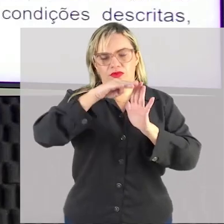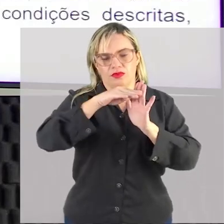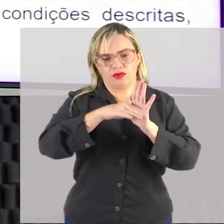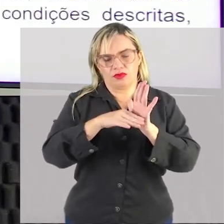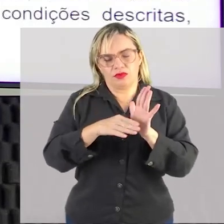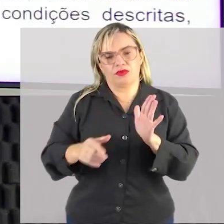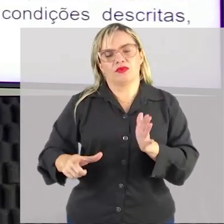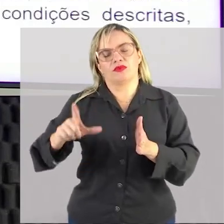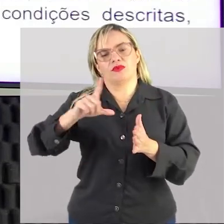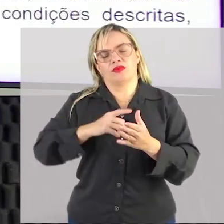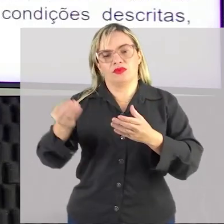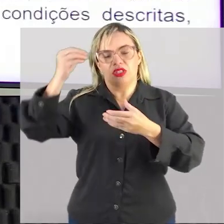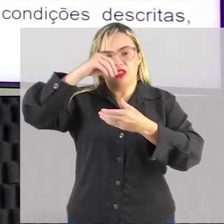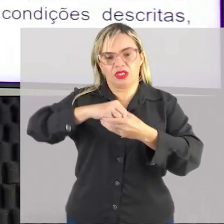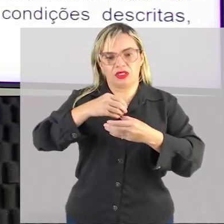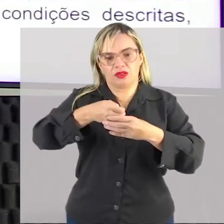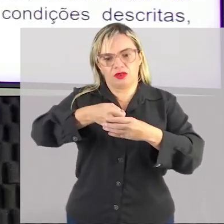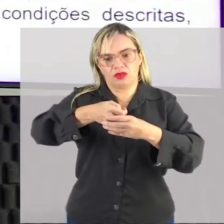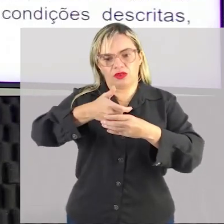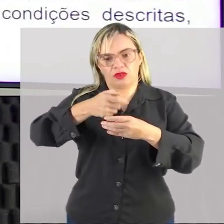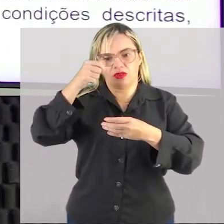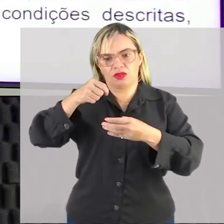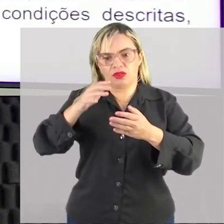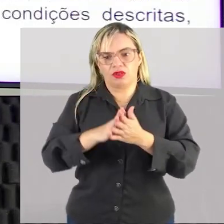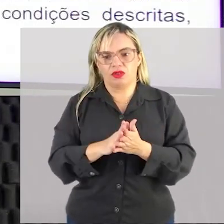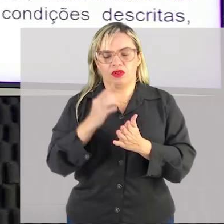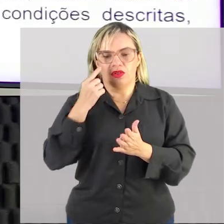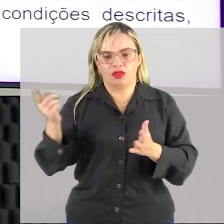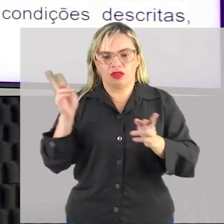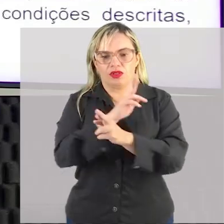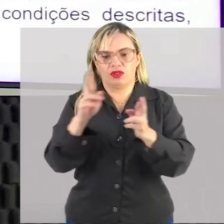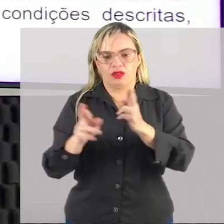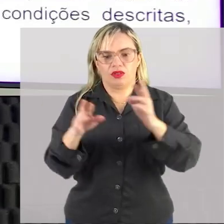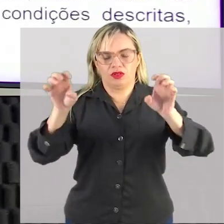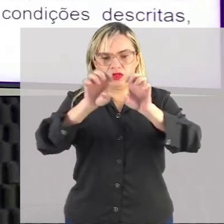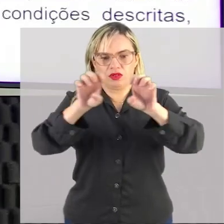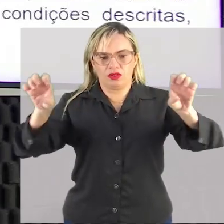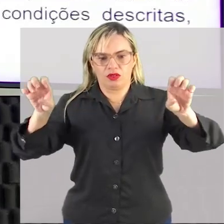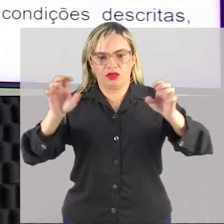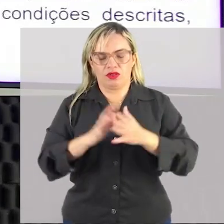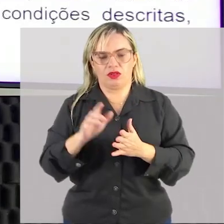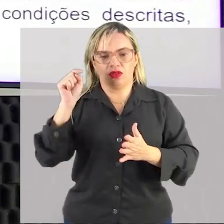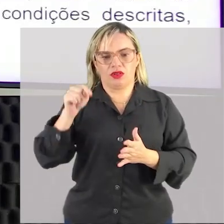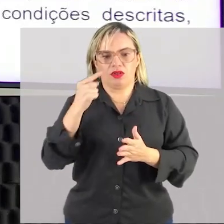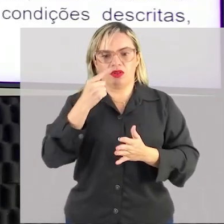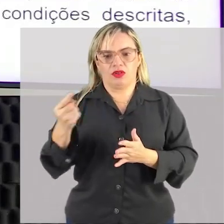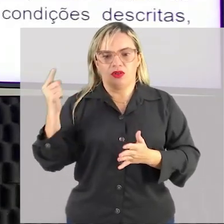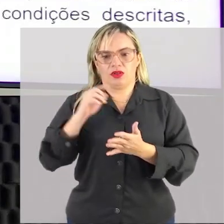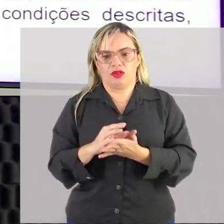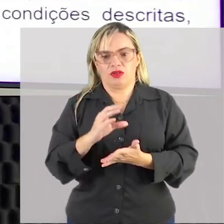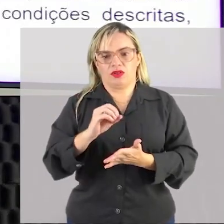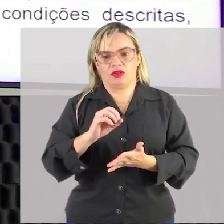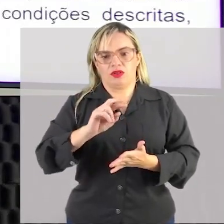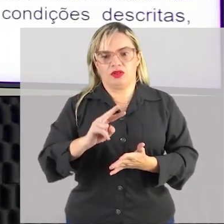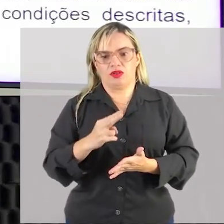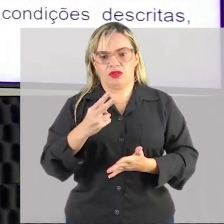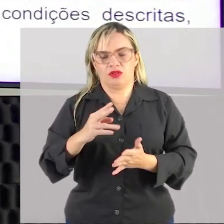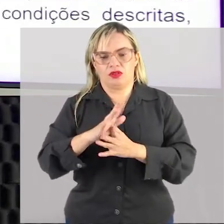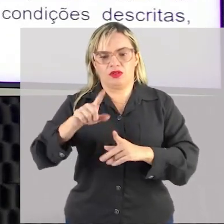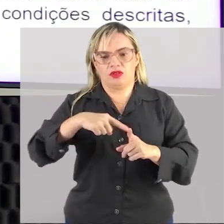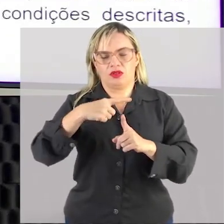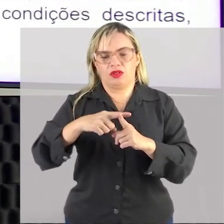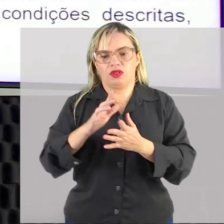do produto, de acordo com a equação. Então está aí a equação, gás carbônico mais água, me dando ácido